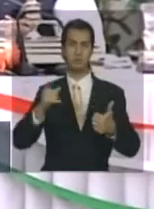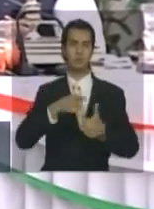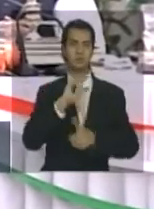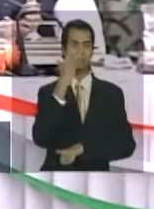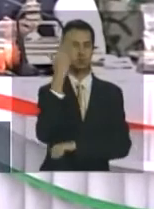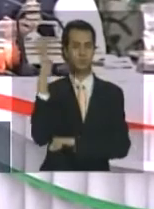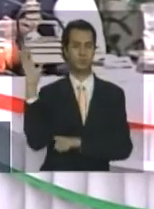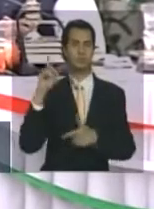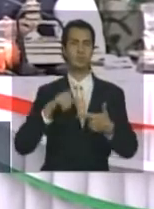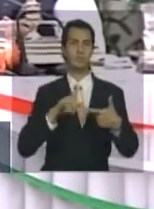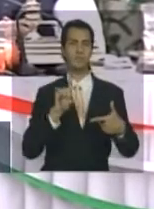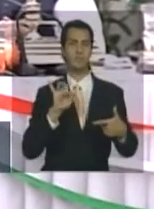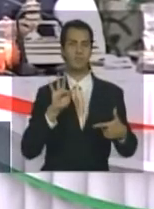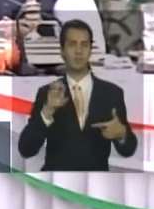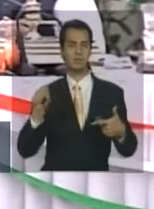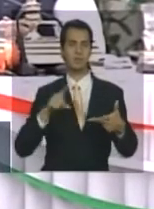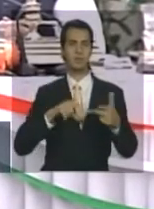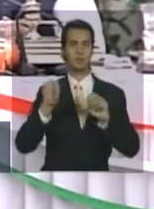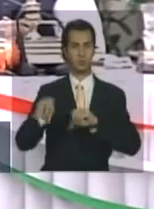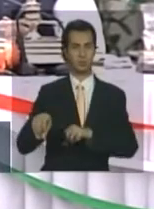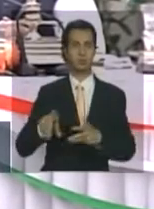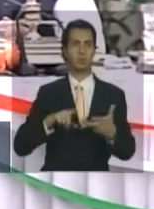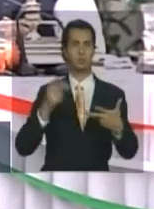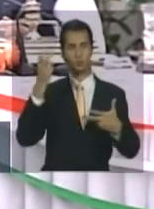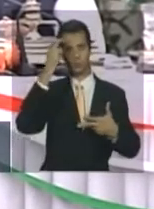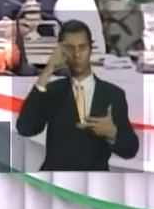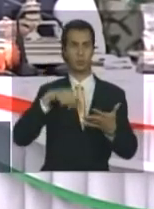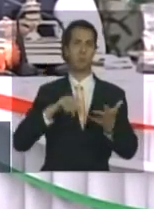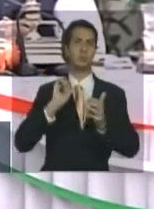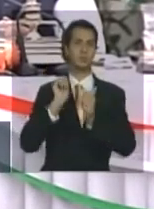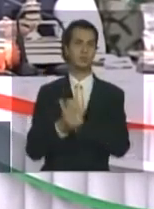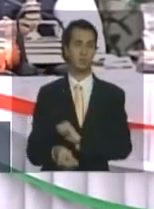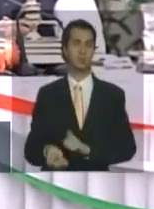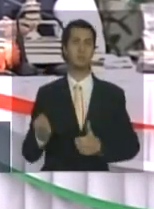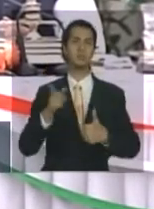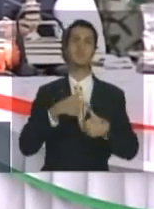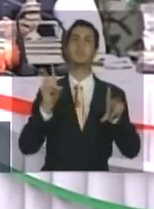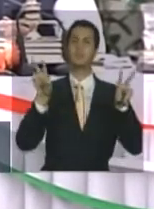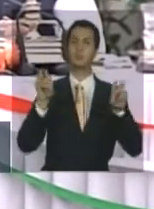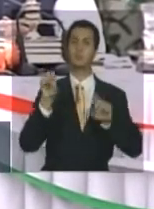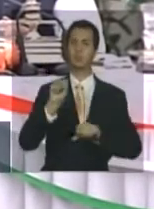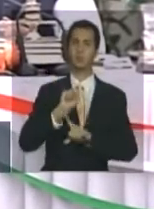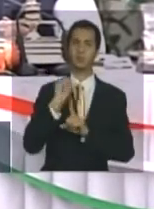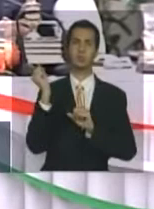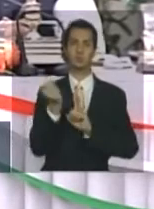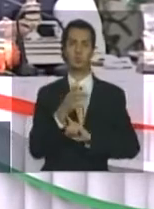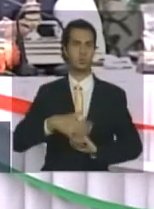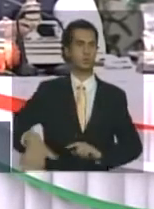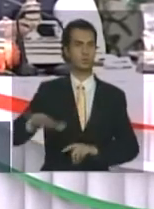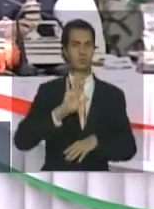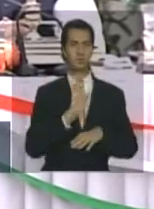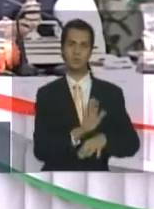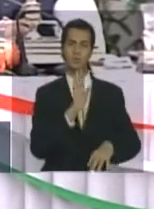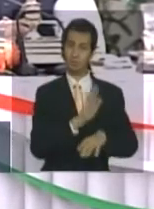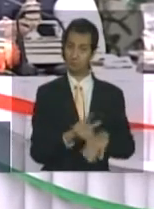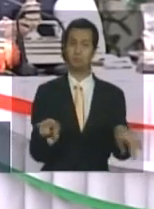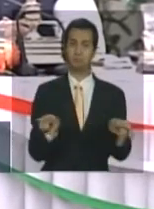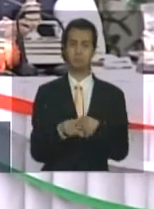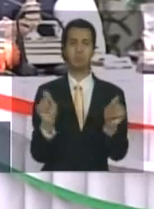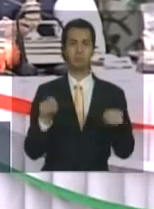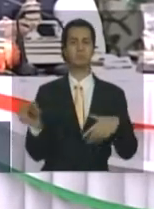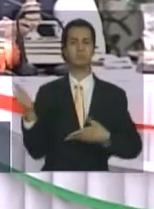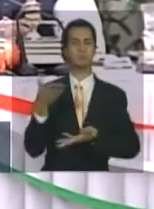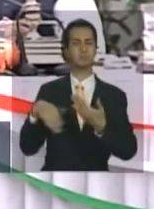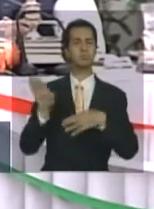meio ambiente, defesa, educação, cultura, esportes e temas sociais. As part of our bilateral cooperation, our